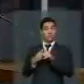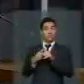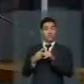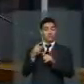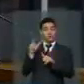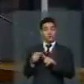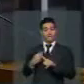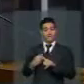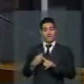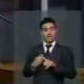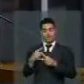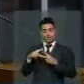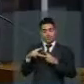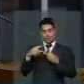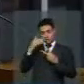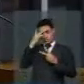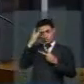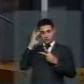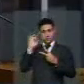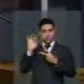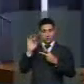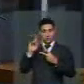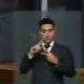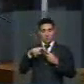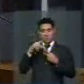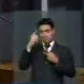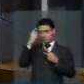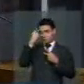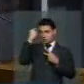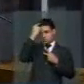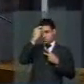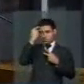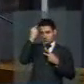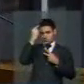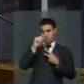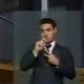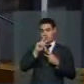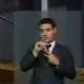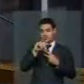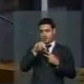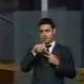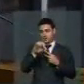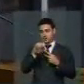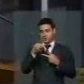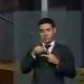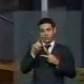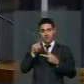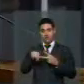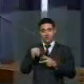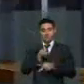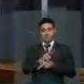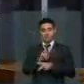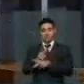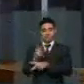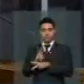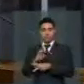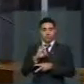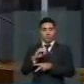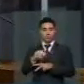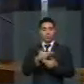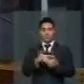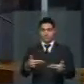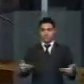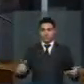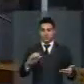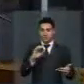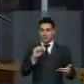vida de dois grandes homens, um santo, São Vicente de Paulo, considerado patrono de todas as obras caridosas,